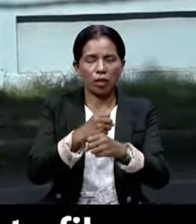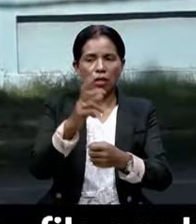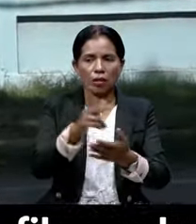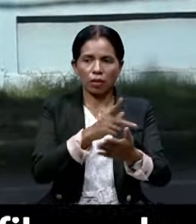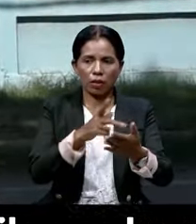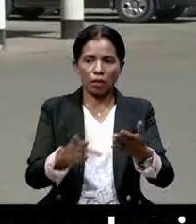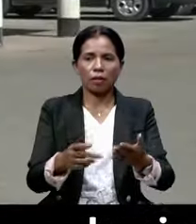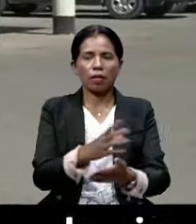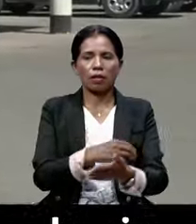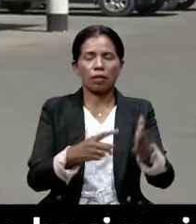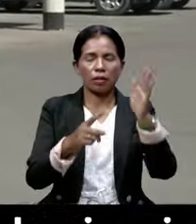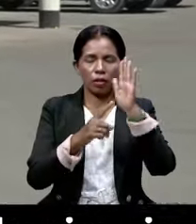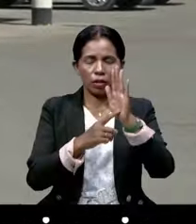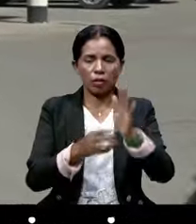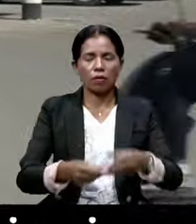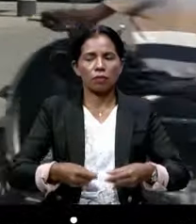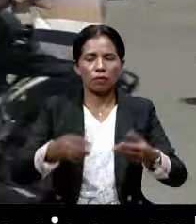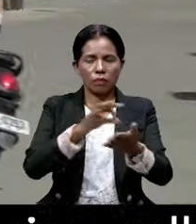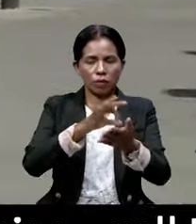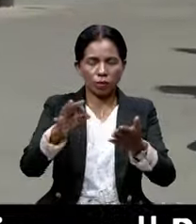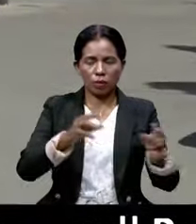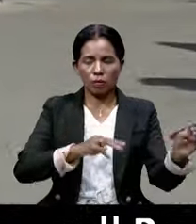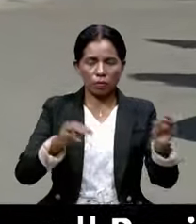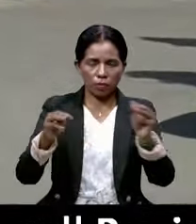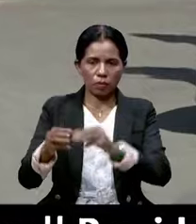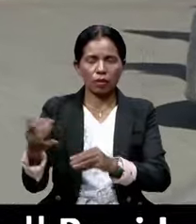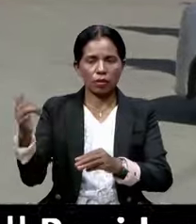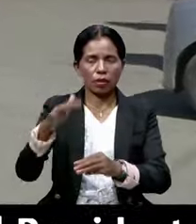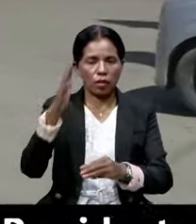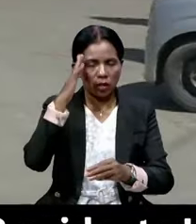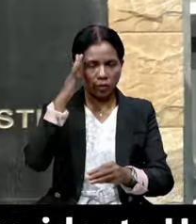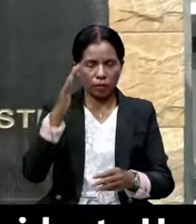bele acumula sira fo formação ou de muda sira ne mentalidade.